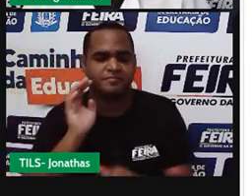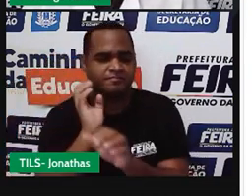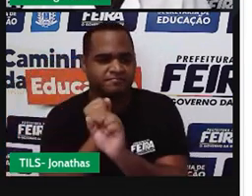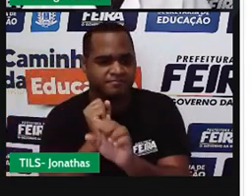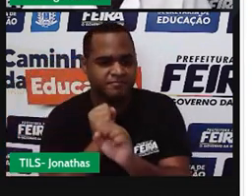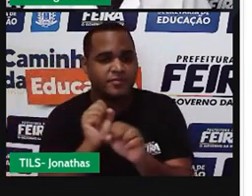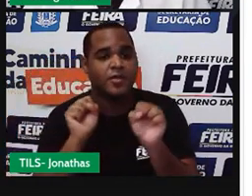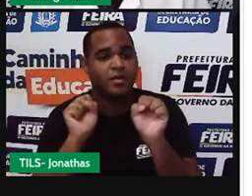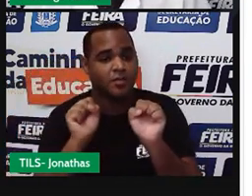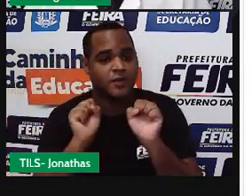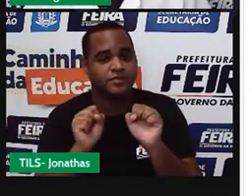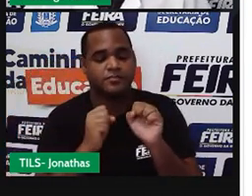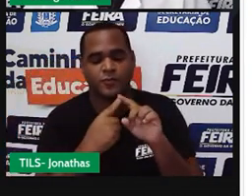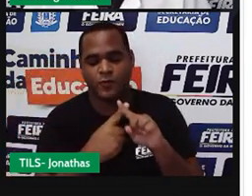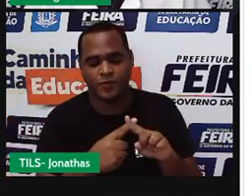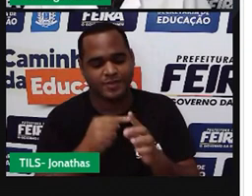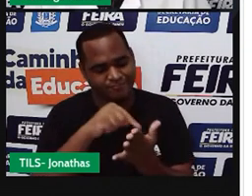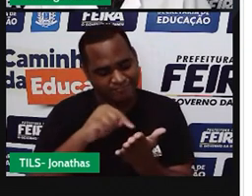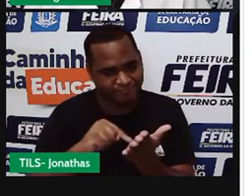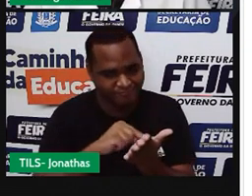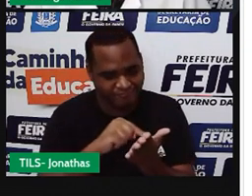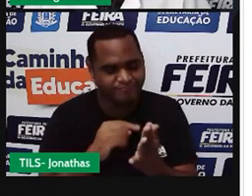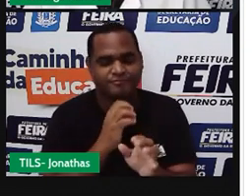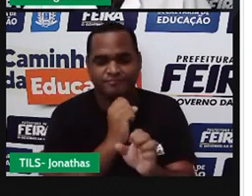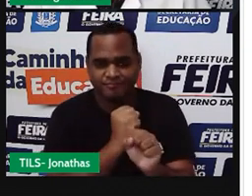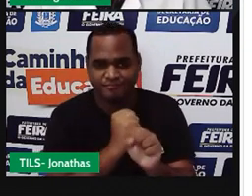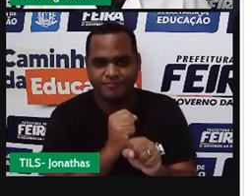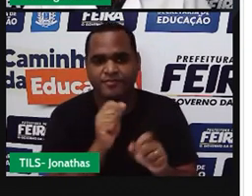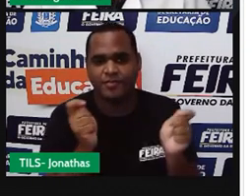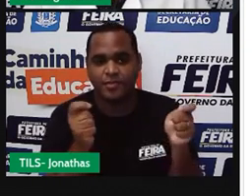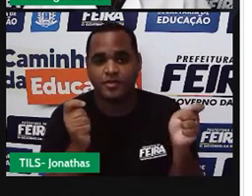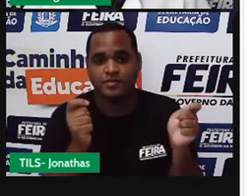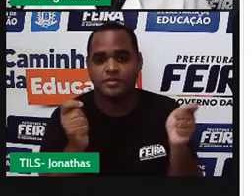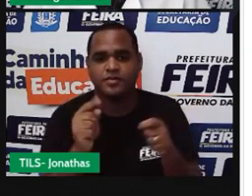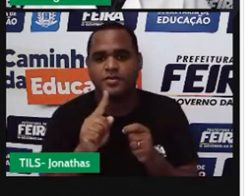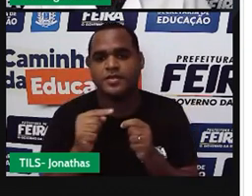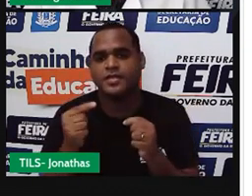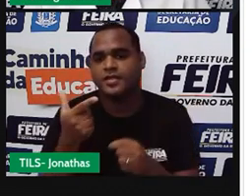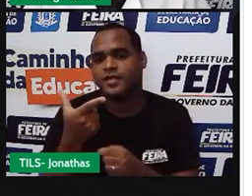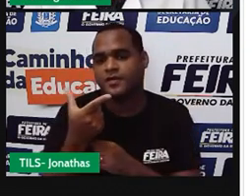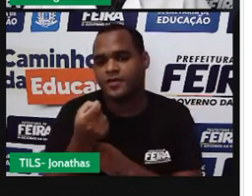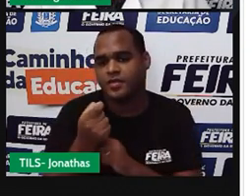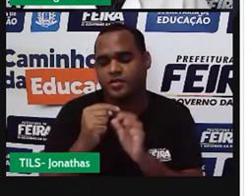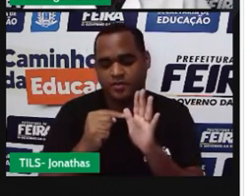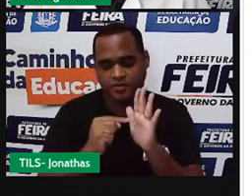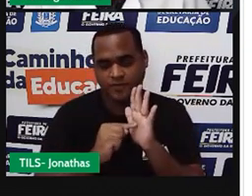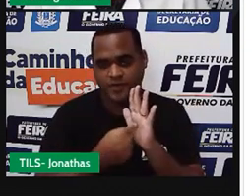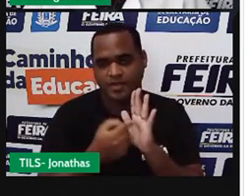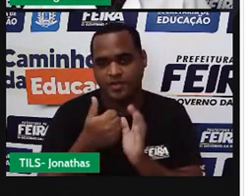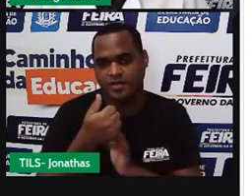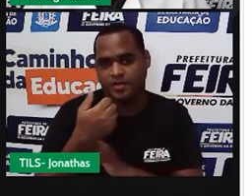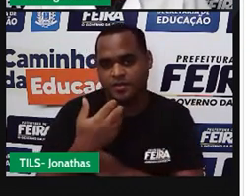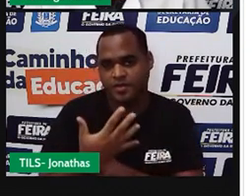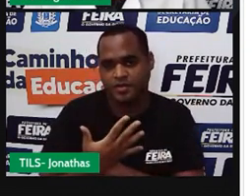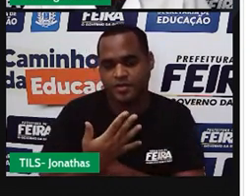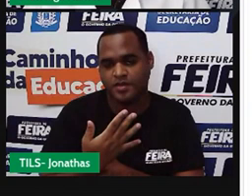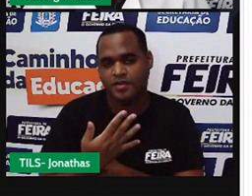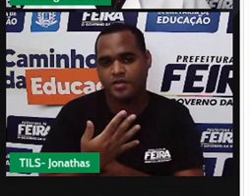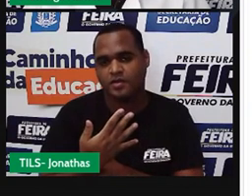na calculadora certo isso Dá Um Valor de